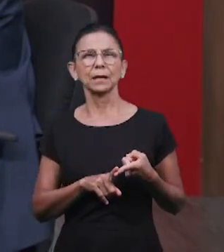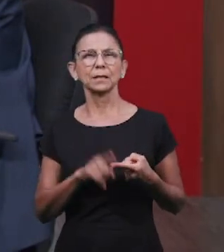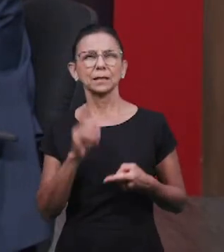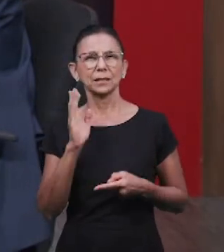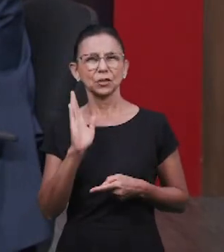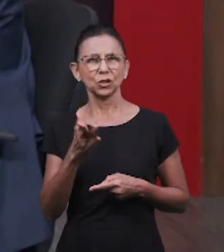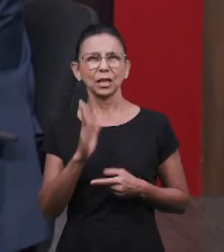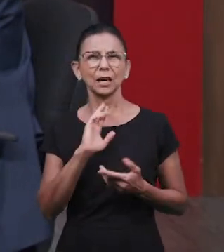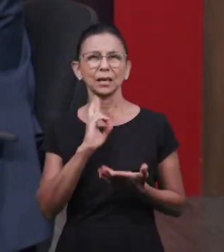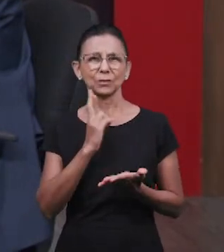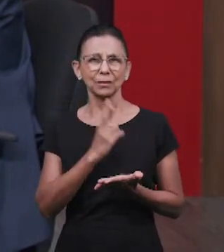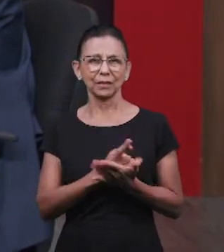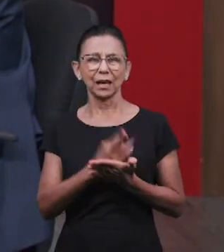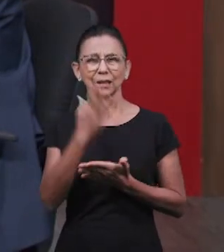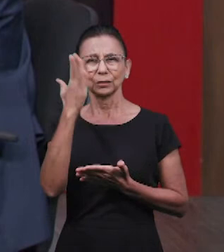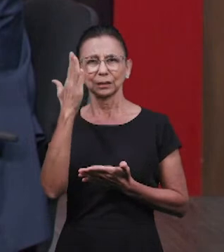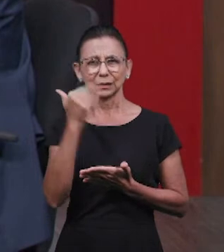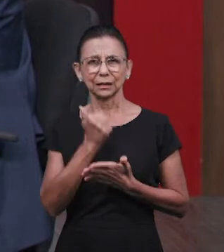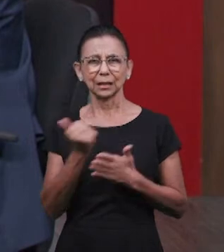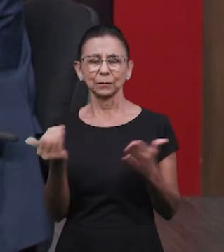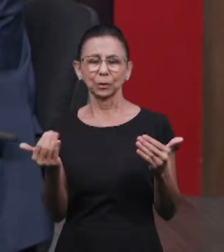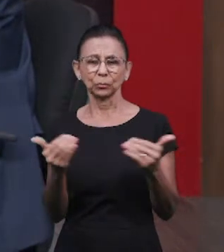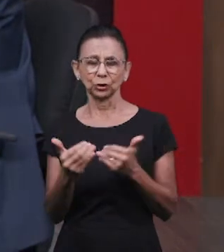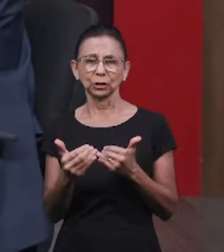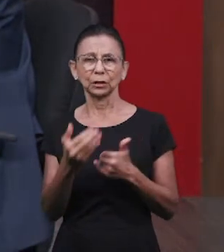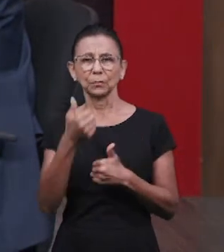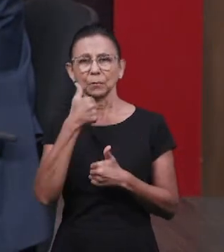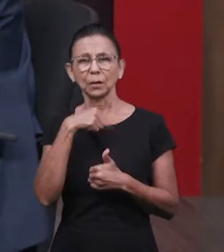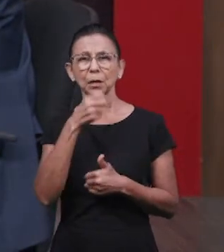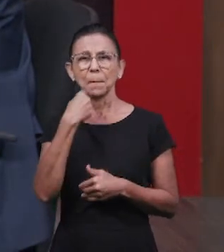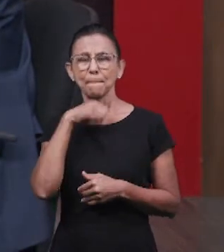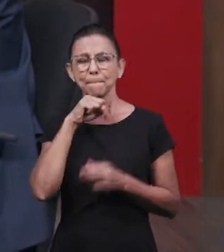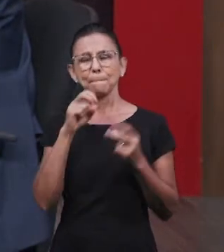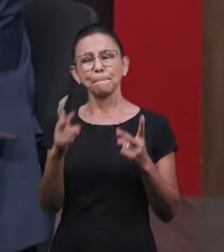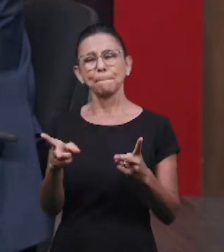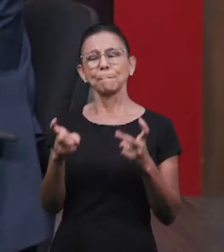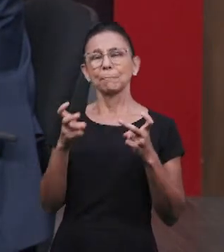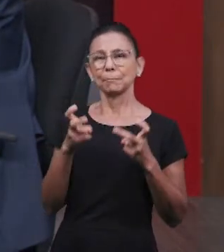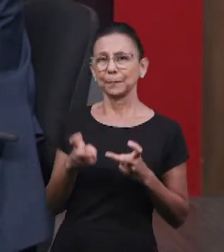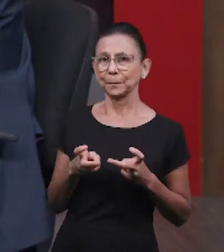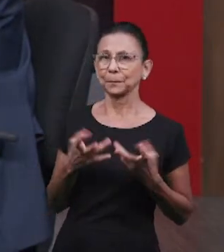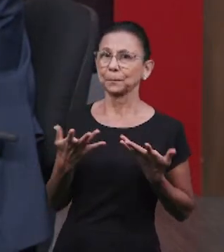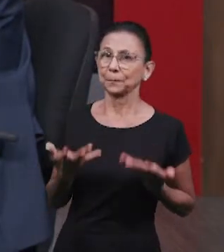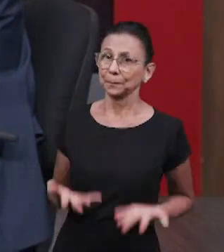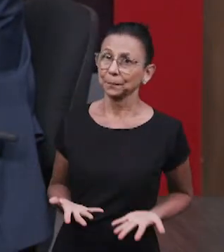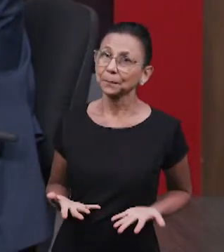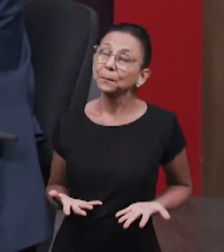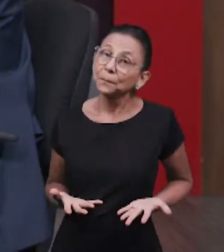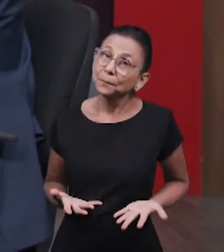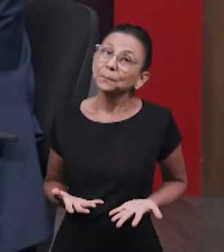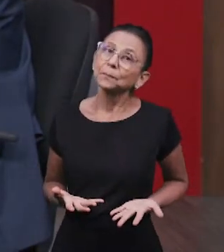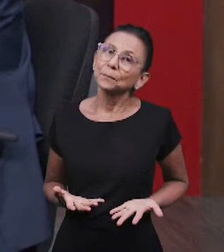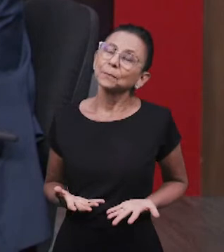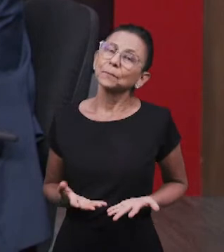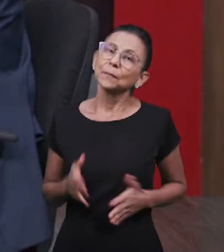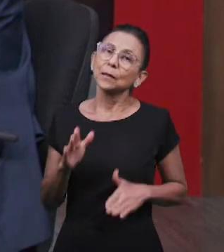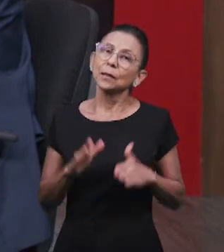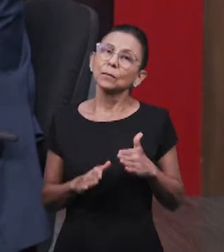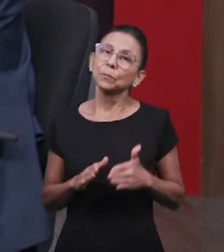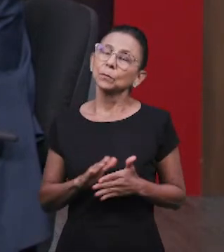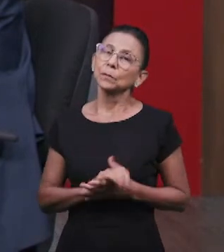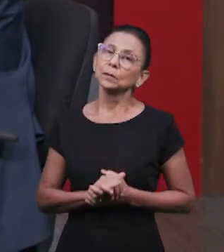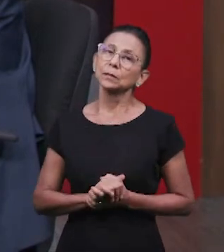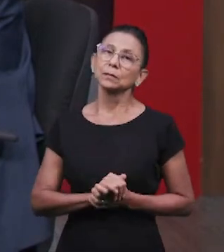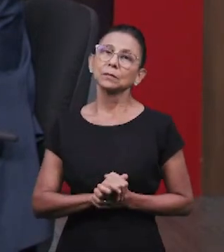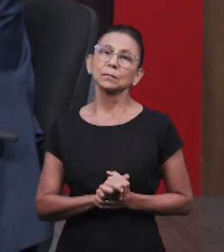com diagnóstico ou os pais já estão percebendo e por certo também pode ser que não haja